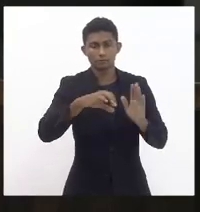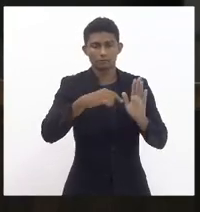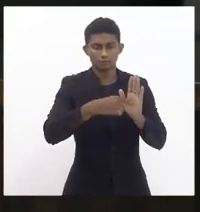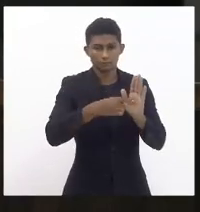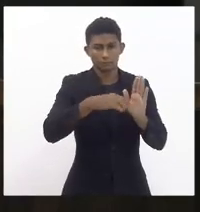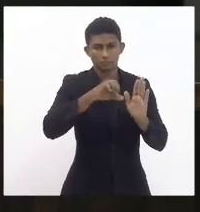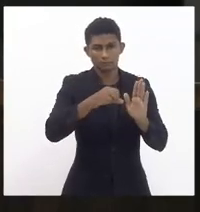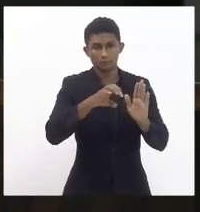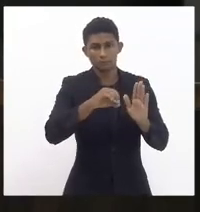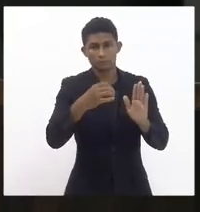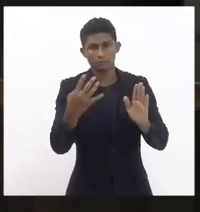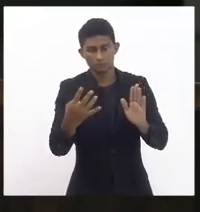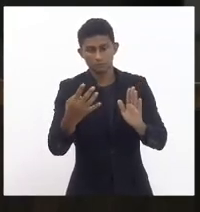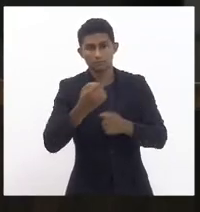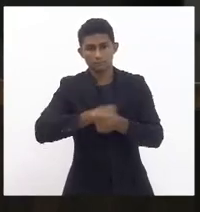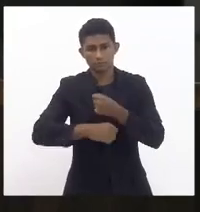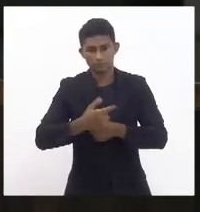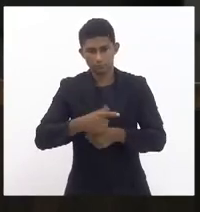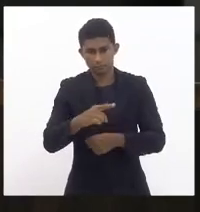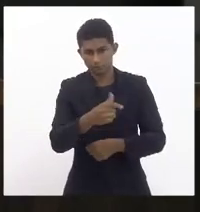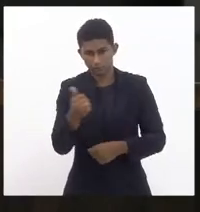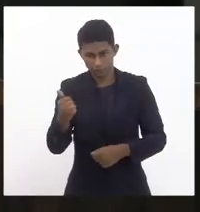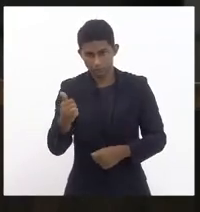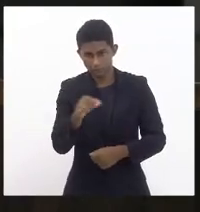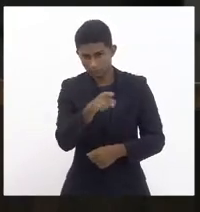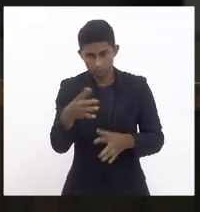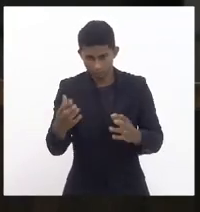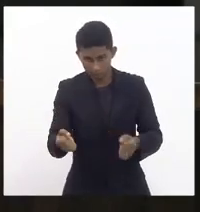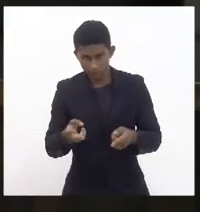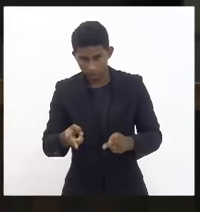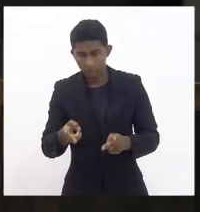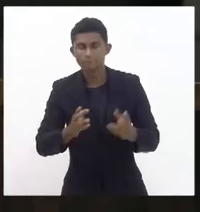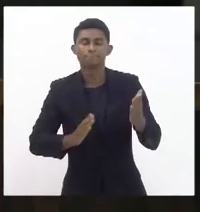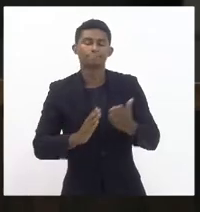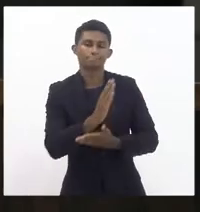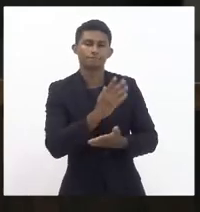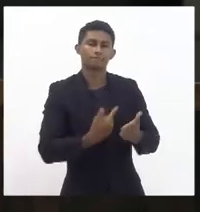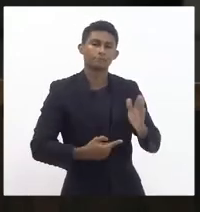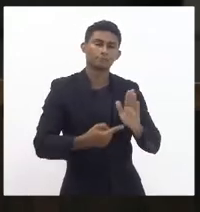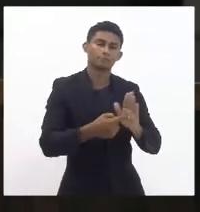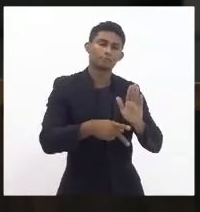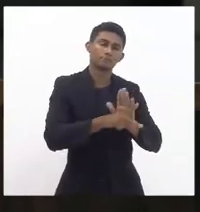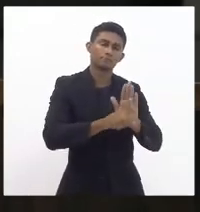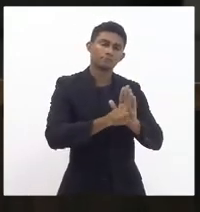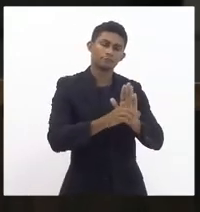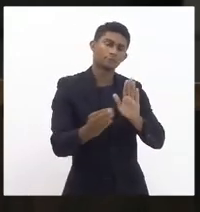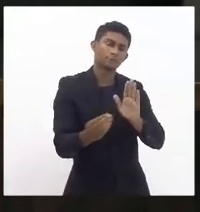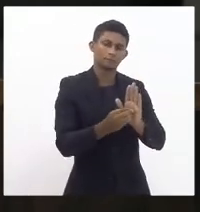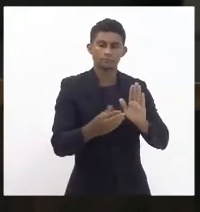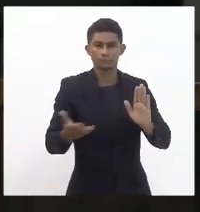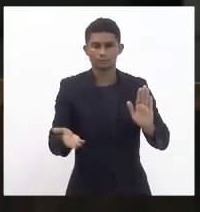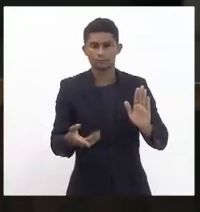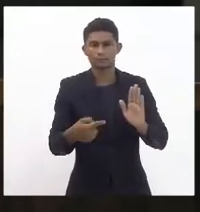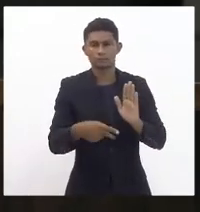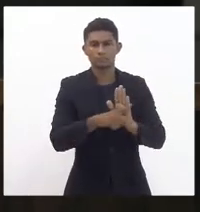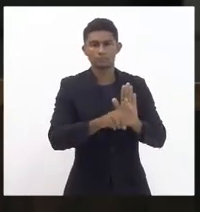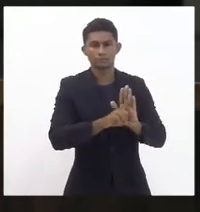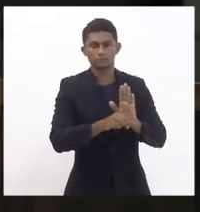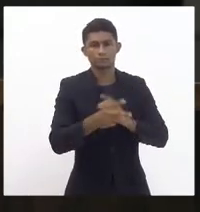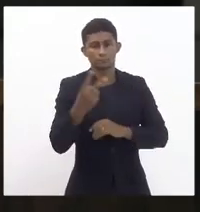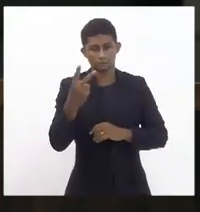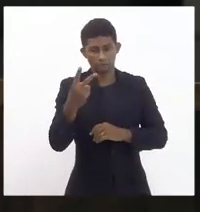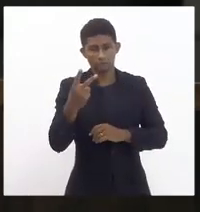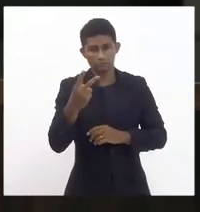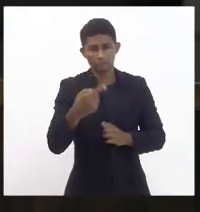de 21 Deputado Eliel Março ele quer prova um permanente para o estão aprovado é que a inclusão na ordem do dia projetos